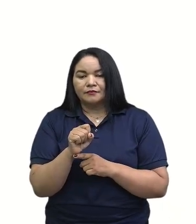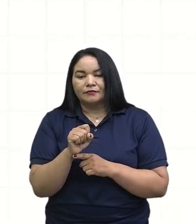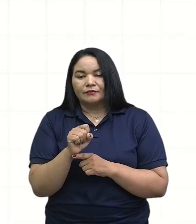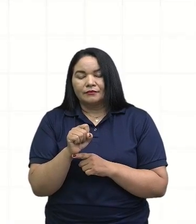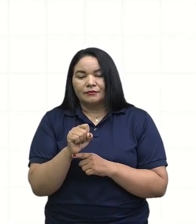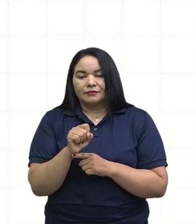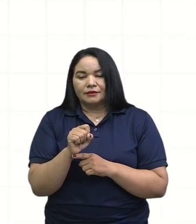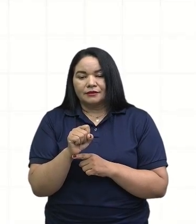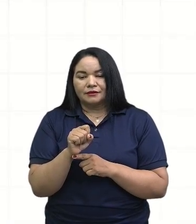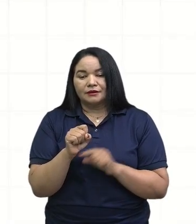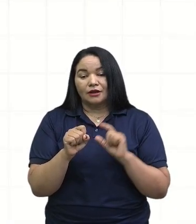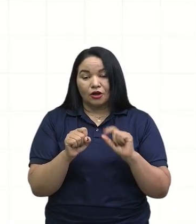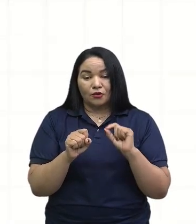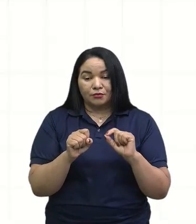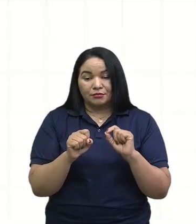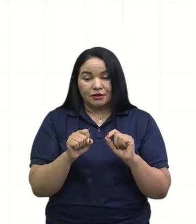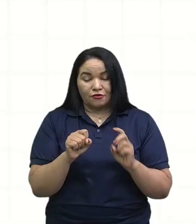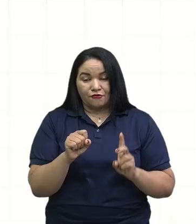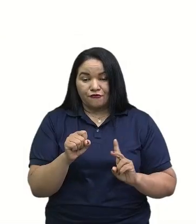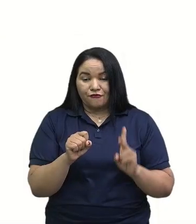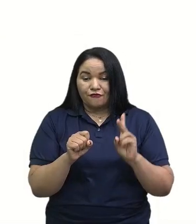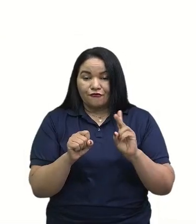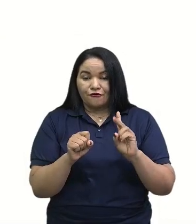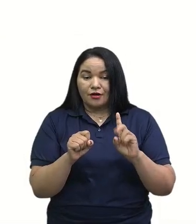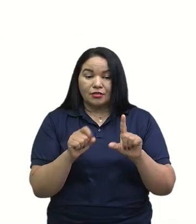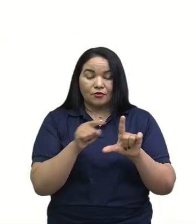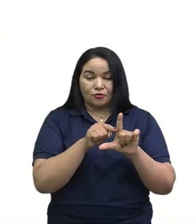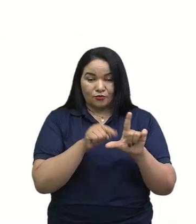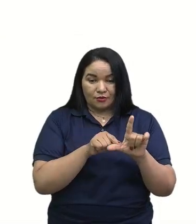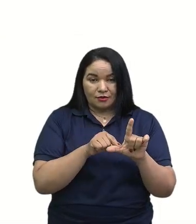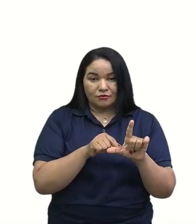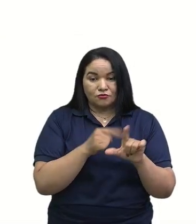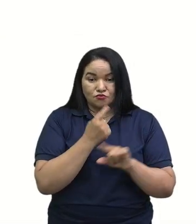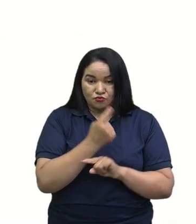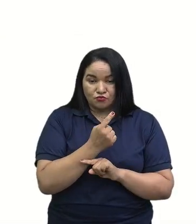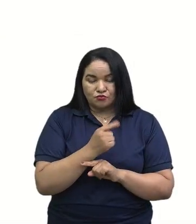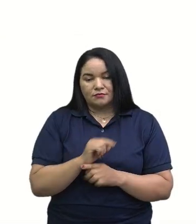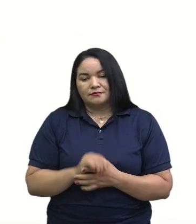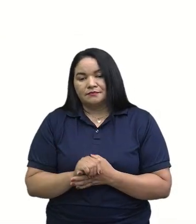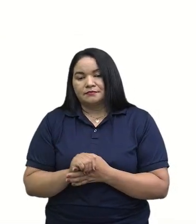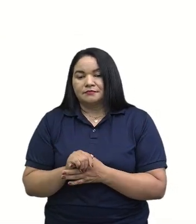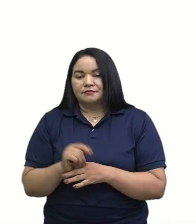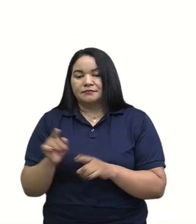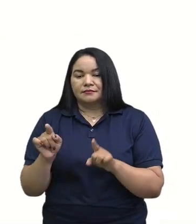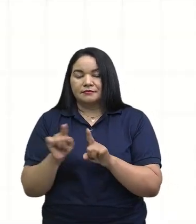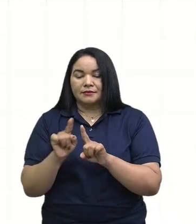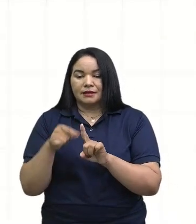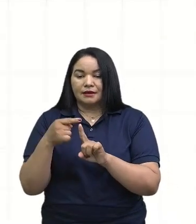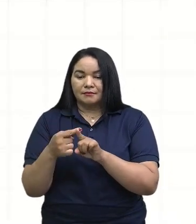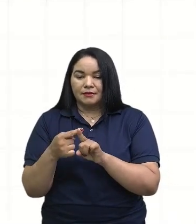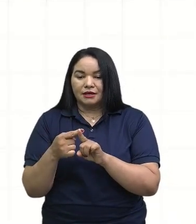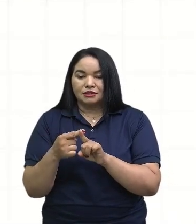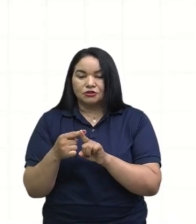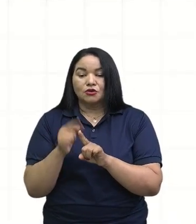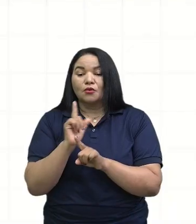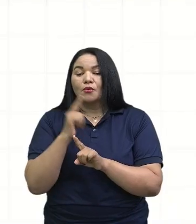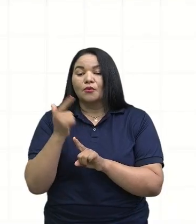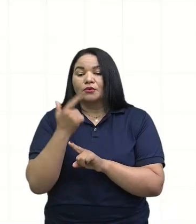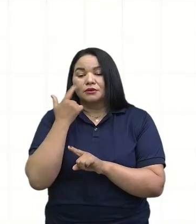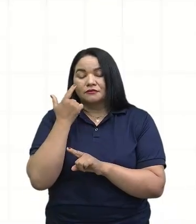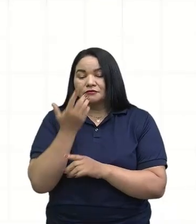o valor de um dos ângulos, tudo bem? Mais a outra, o valor,